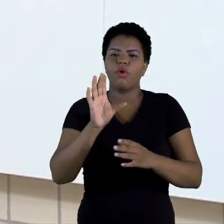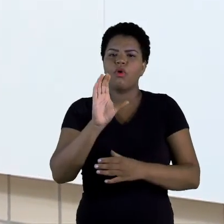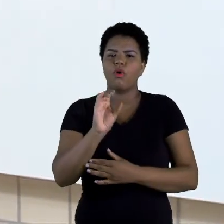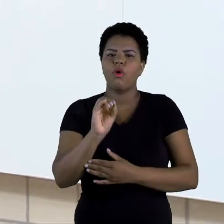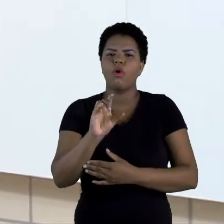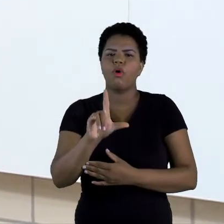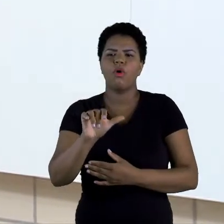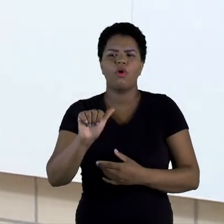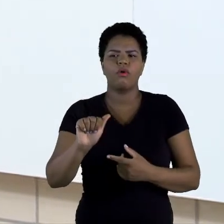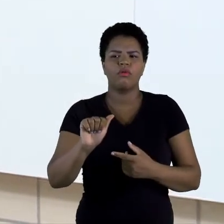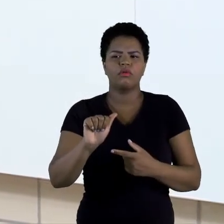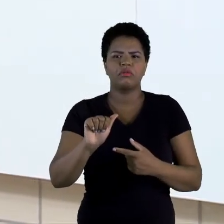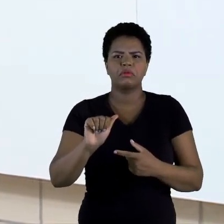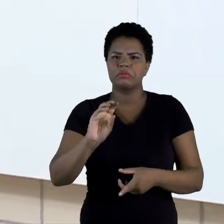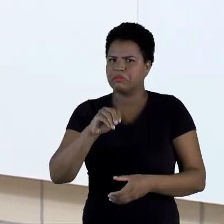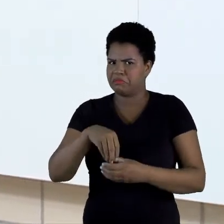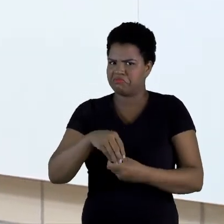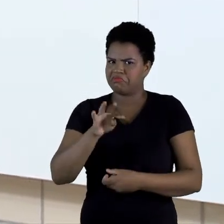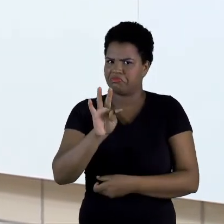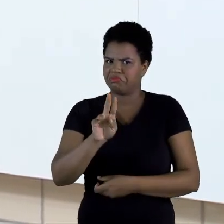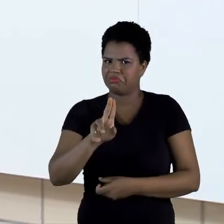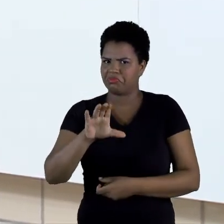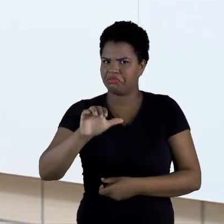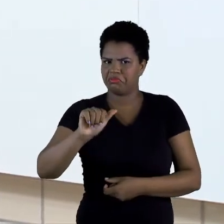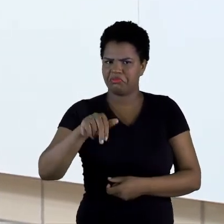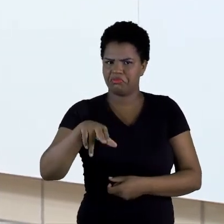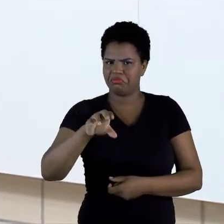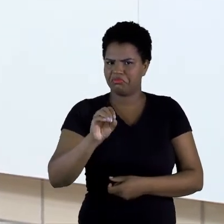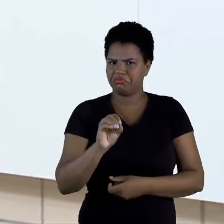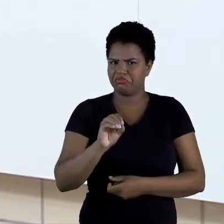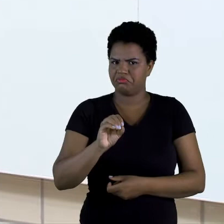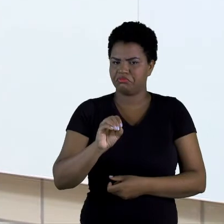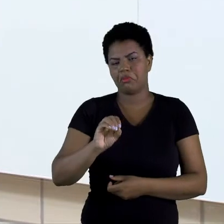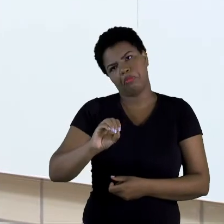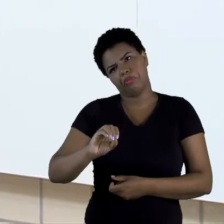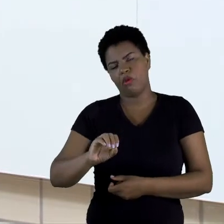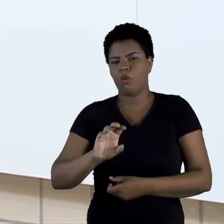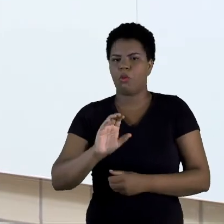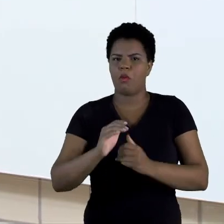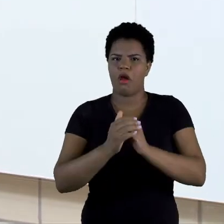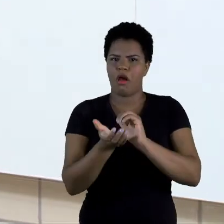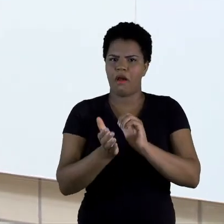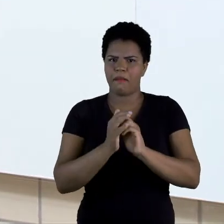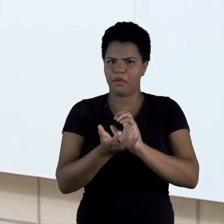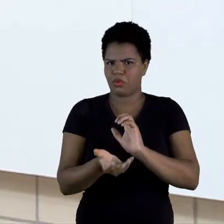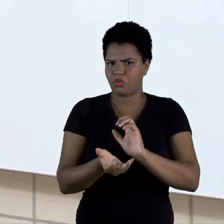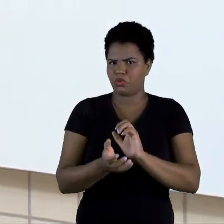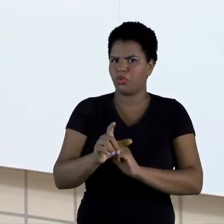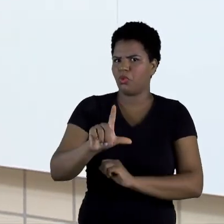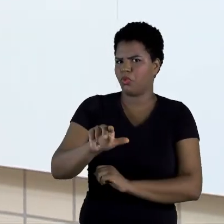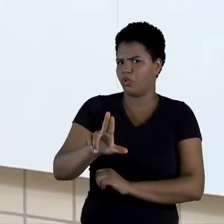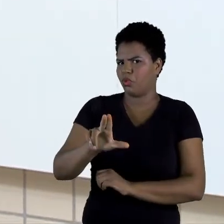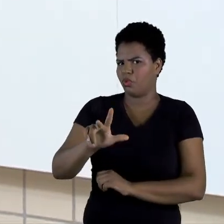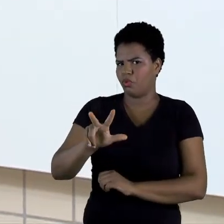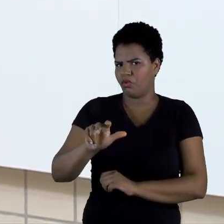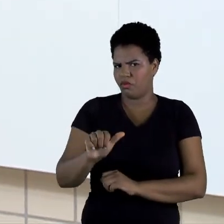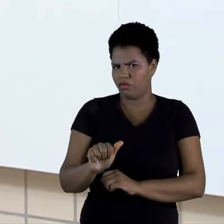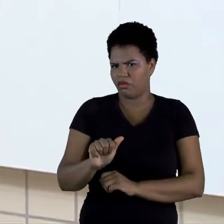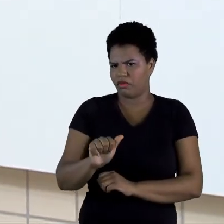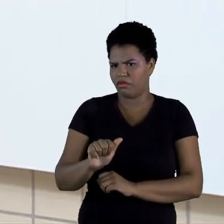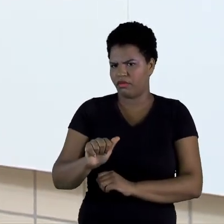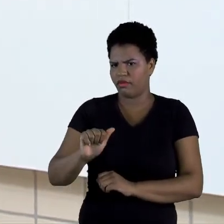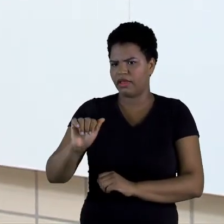Será que a cola está no tucano? Chance? No repolho? Na luva? Vamos ver?